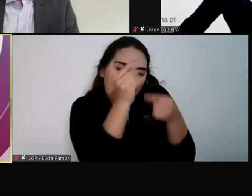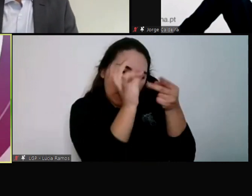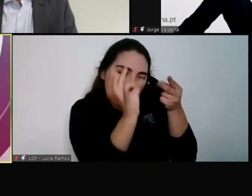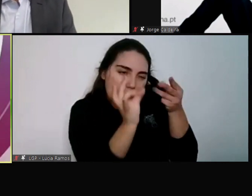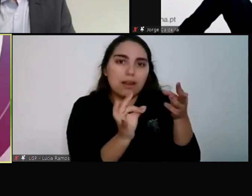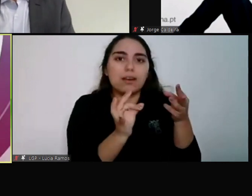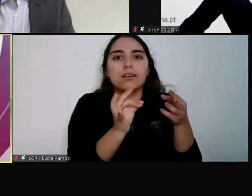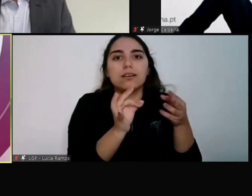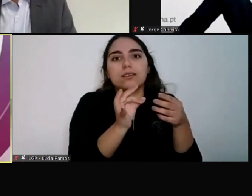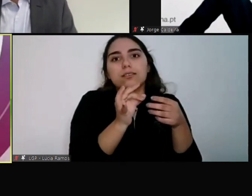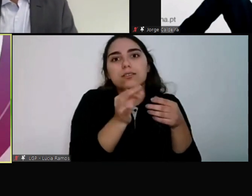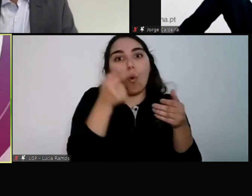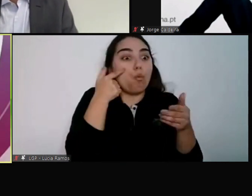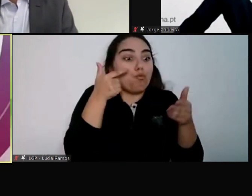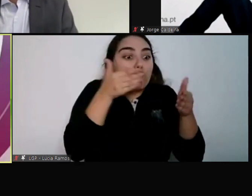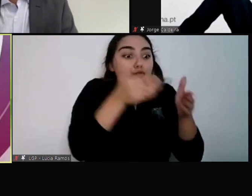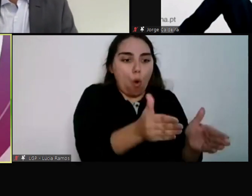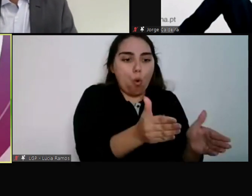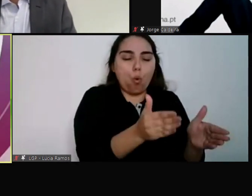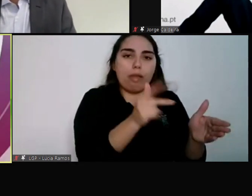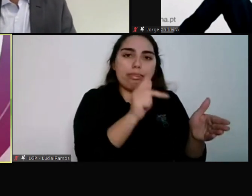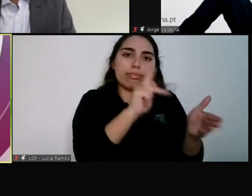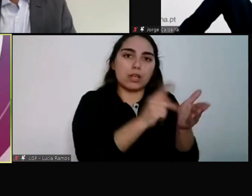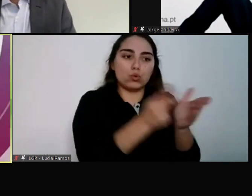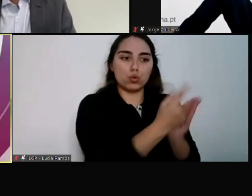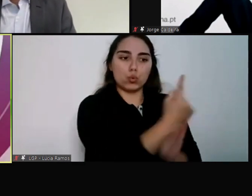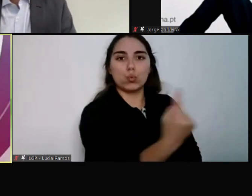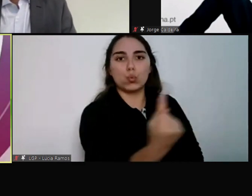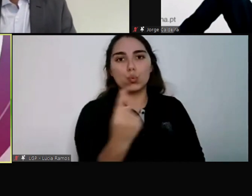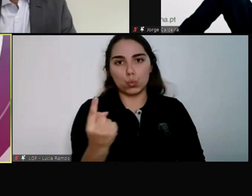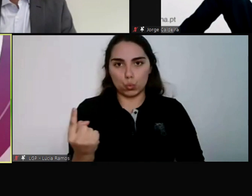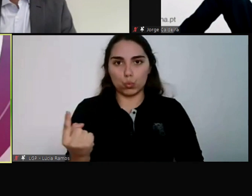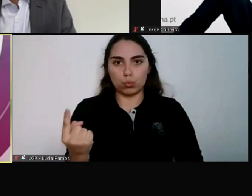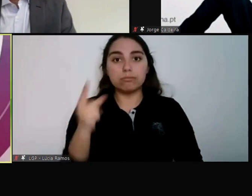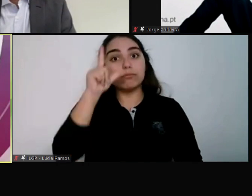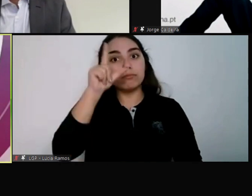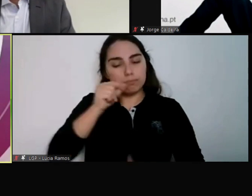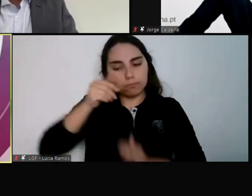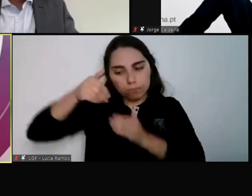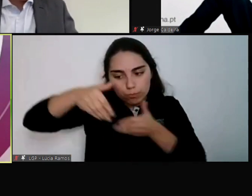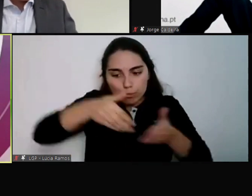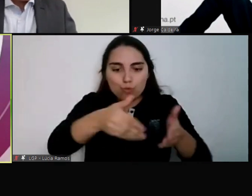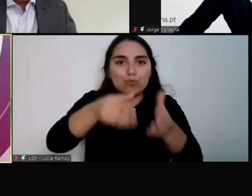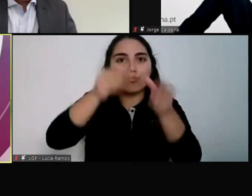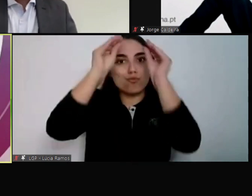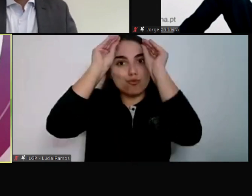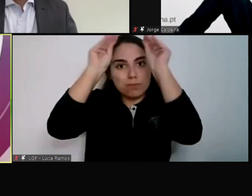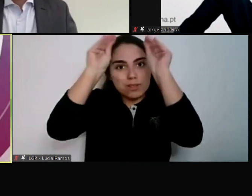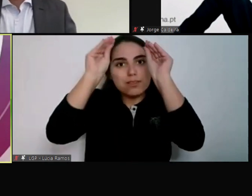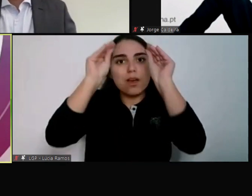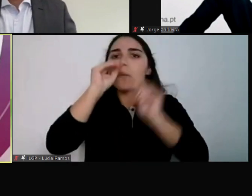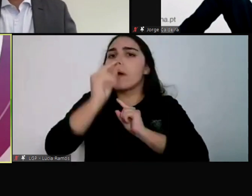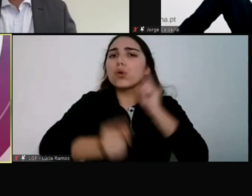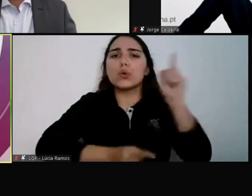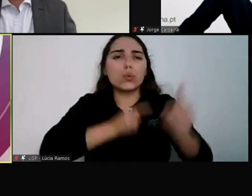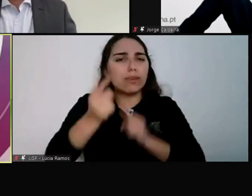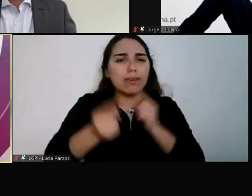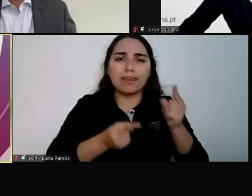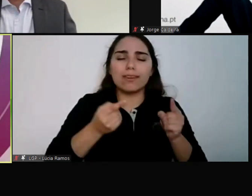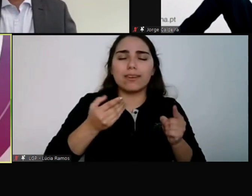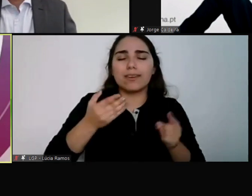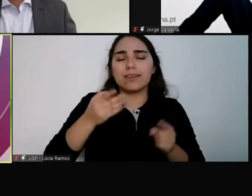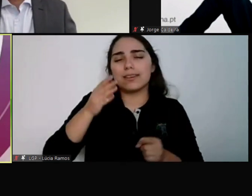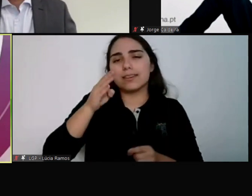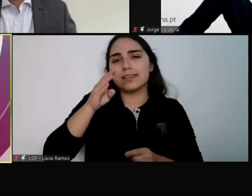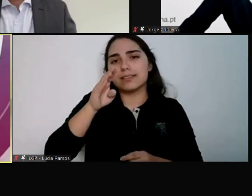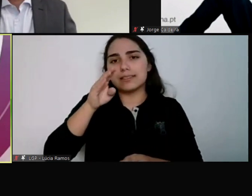tecnologias. Teremos também um novo percurso formativo em Data Science, área muito cara ao